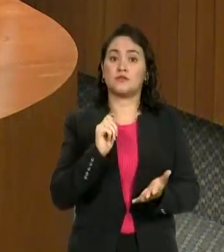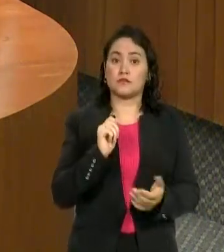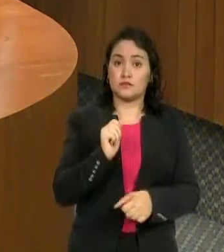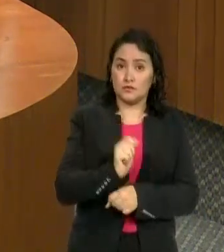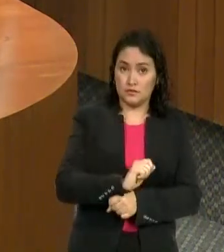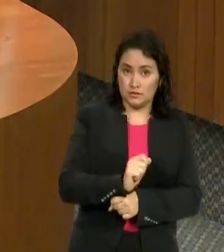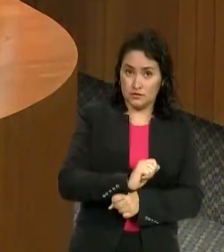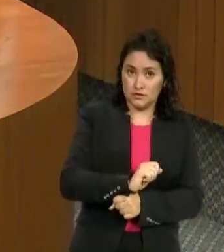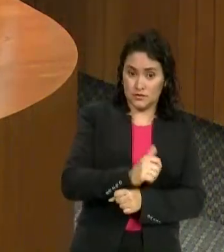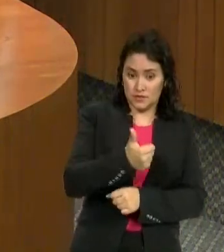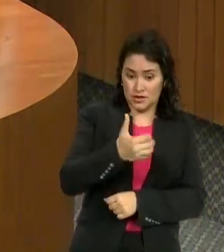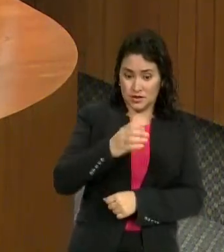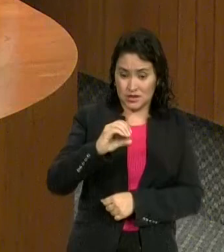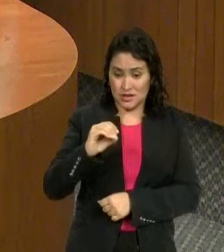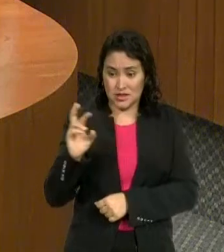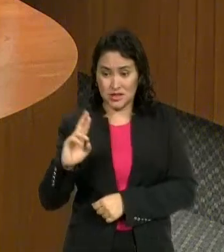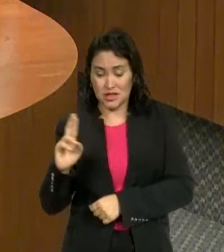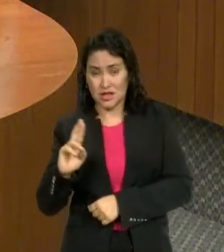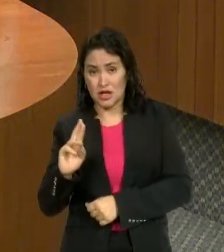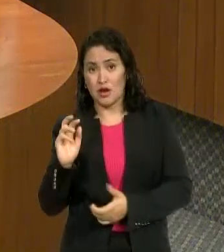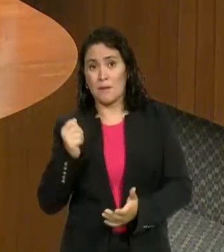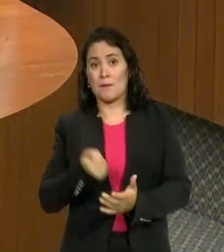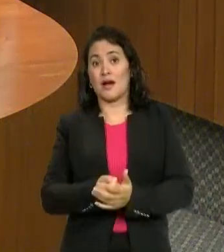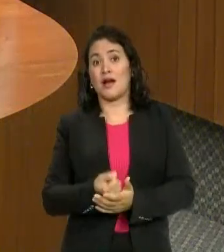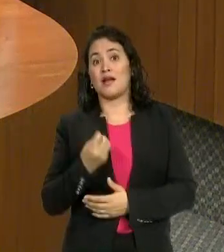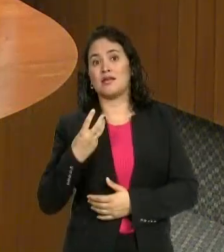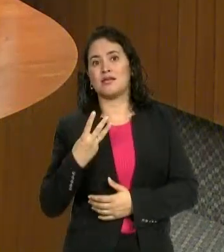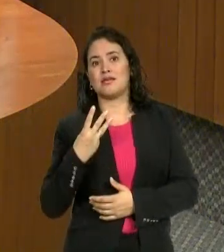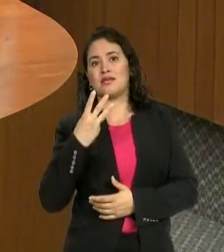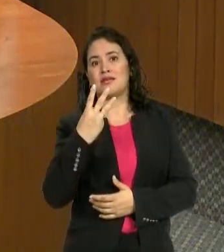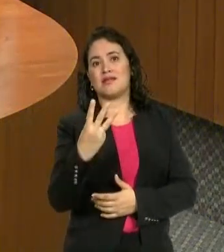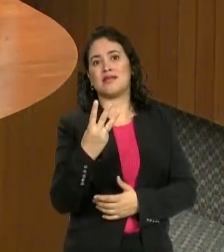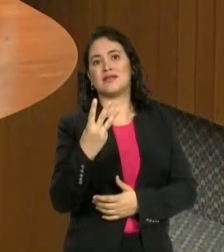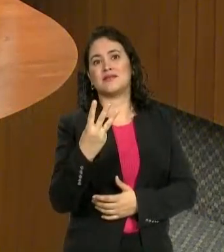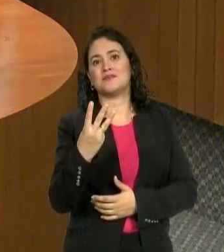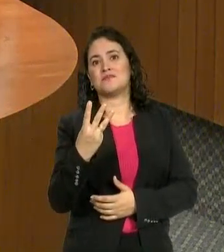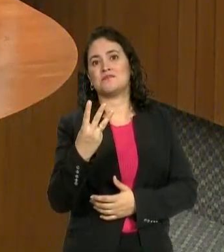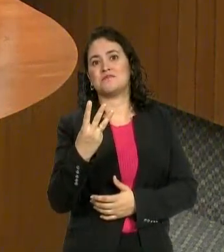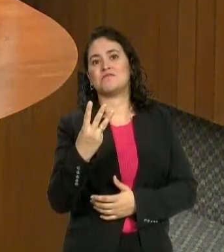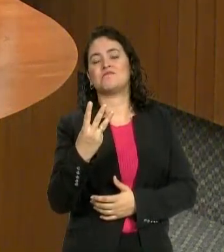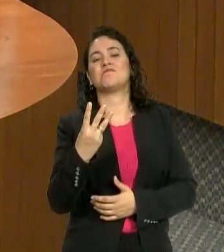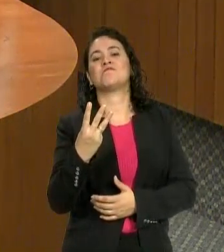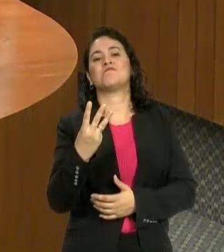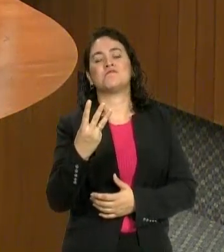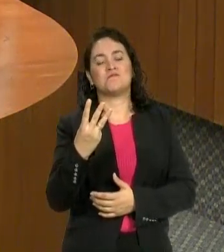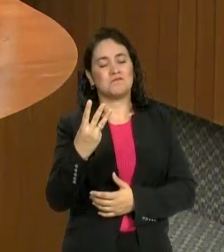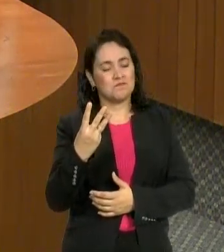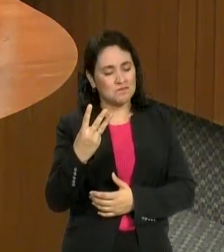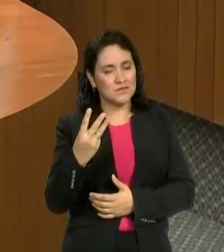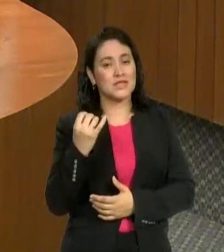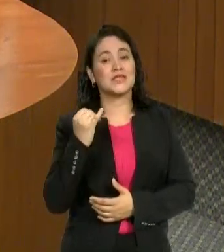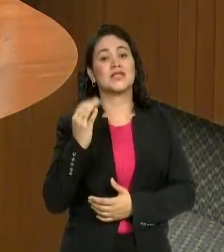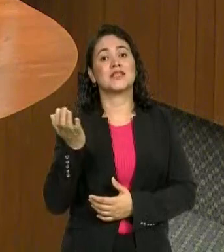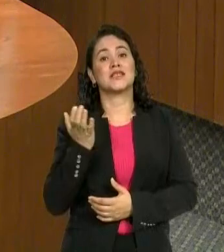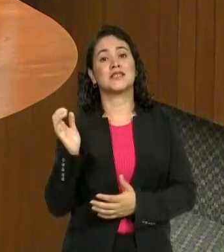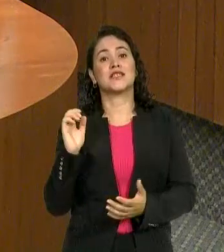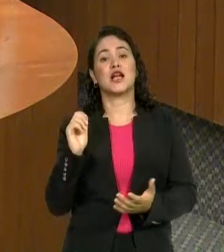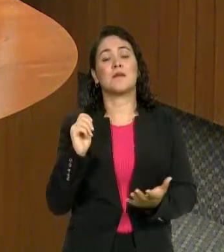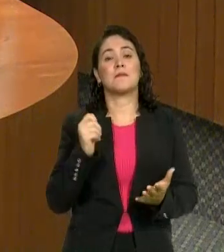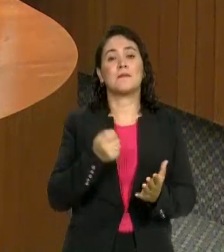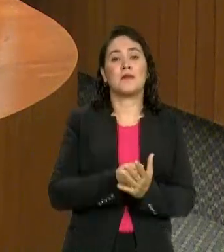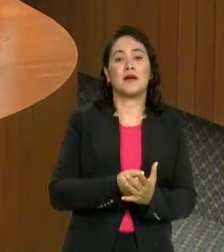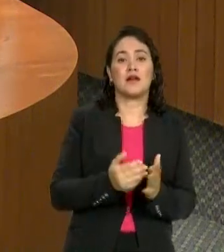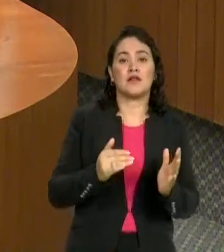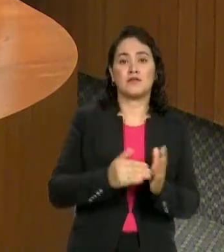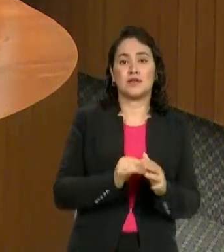R$100, você vai pagar 3 passagens. Se quiser marcar para o final de semana, se tiver num plantão, se